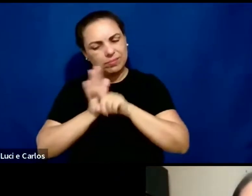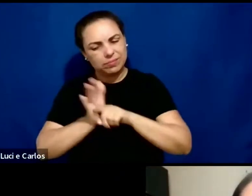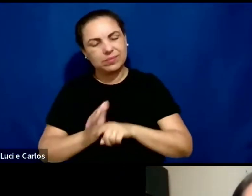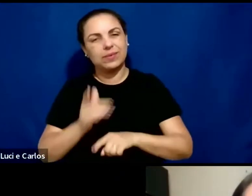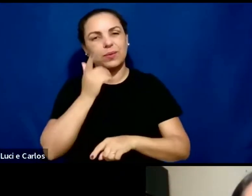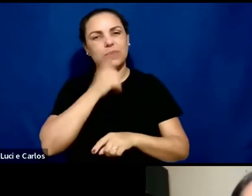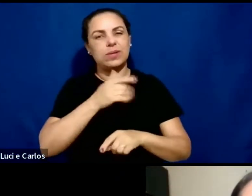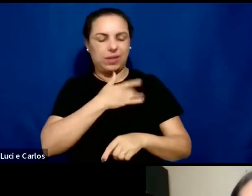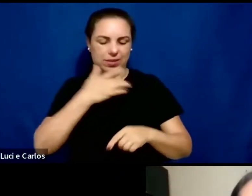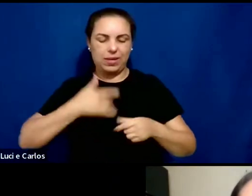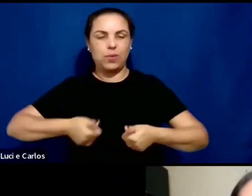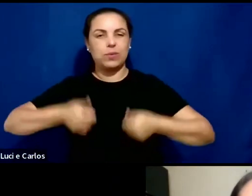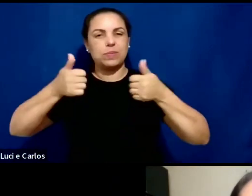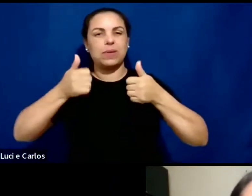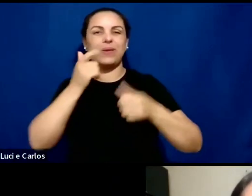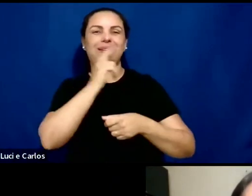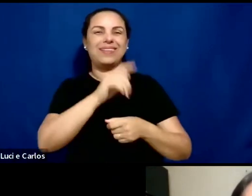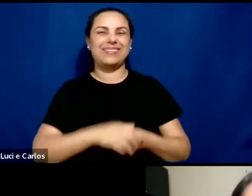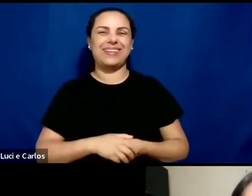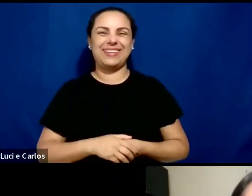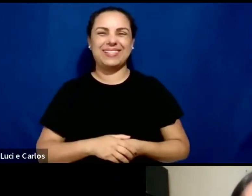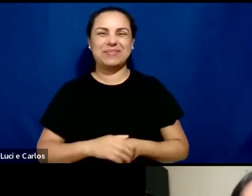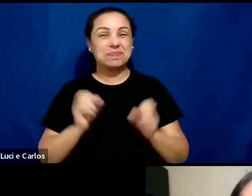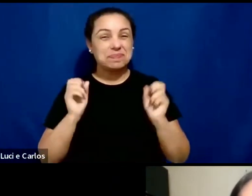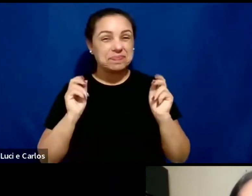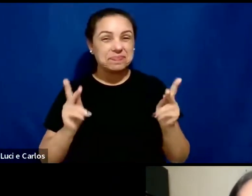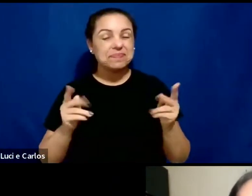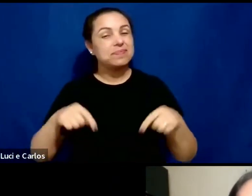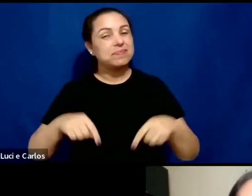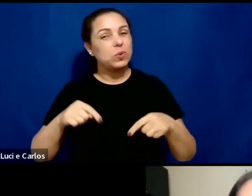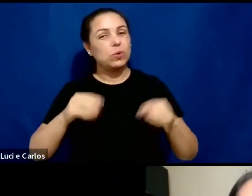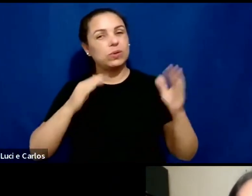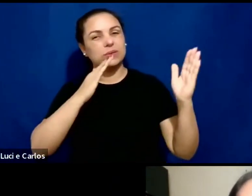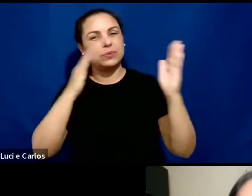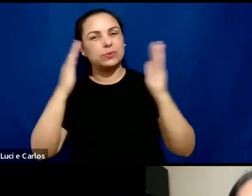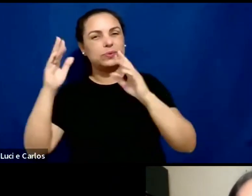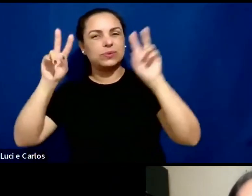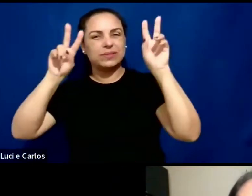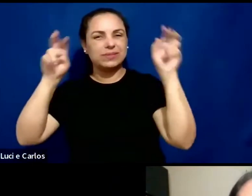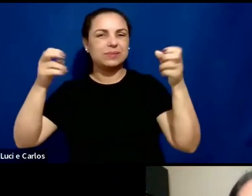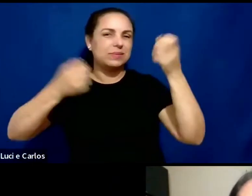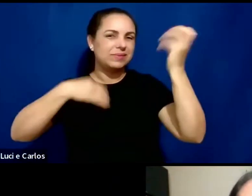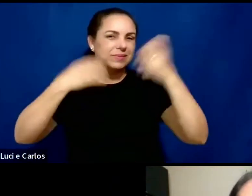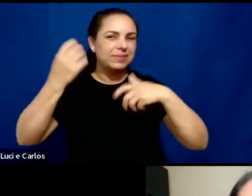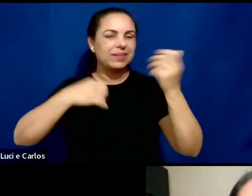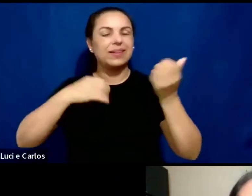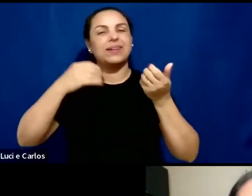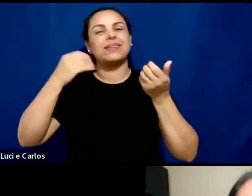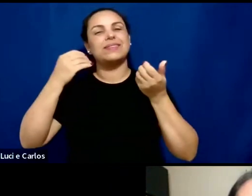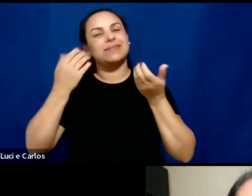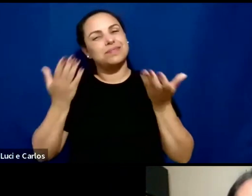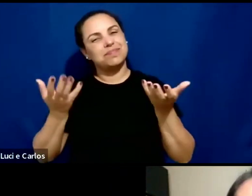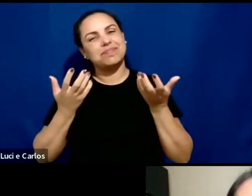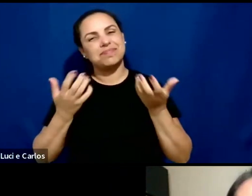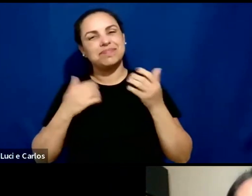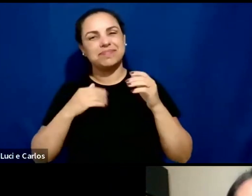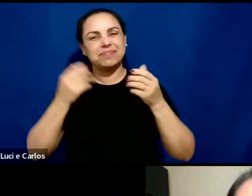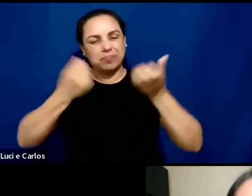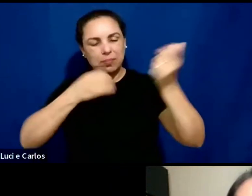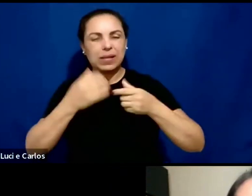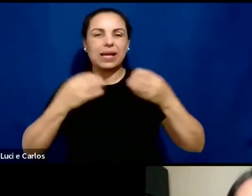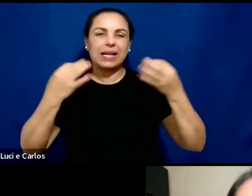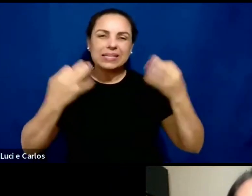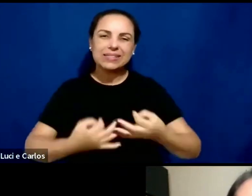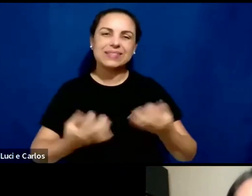ok? Então, era isso que eu tinha para apresentar para vocês. Espero ter conseguido